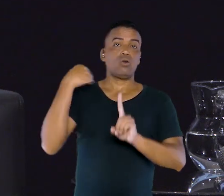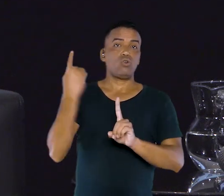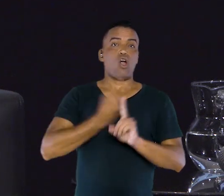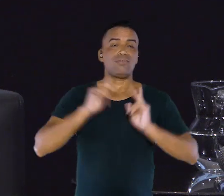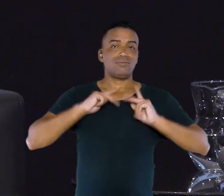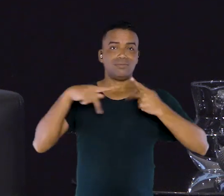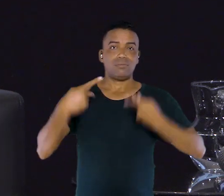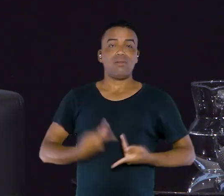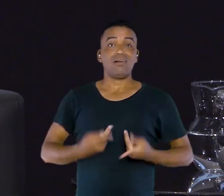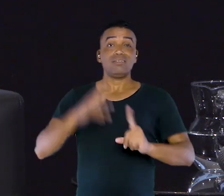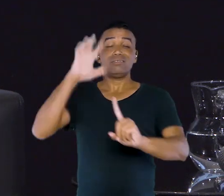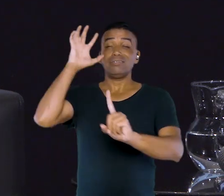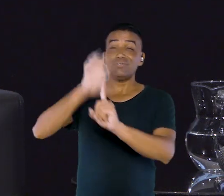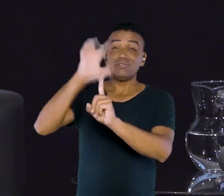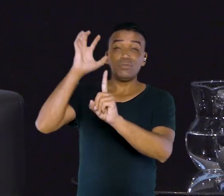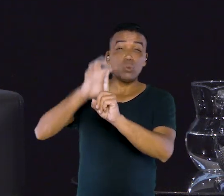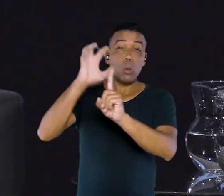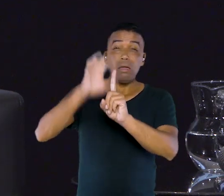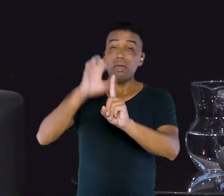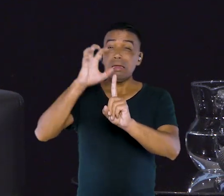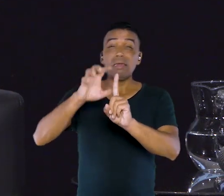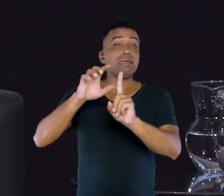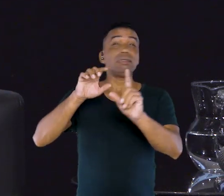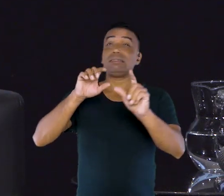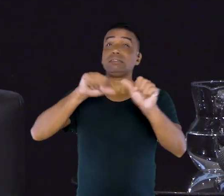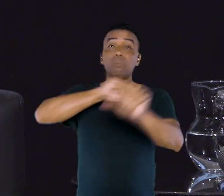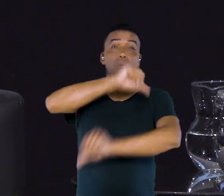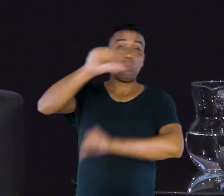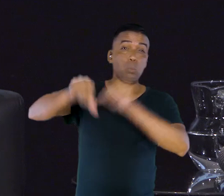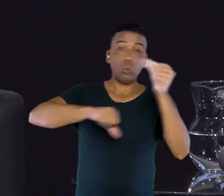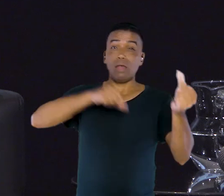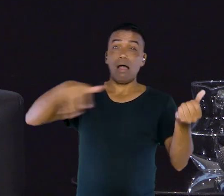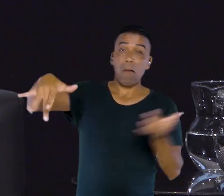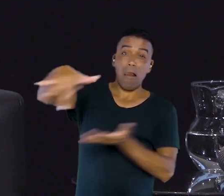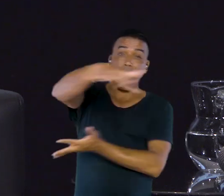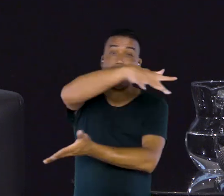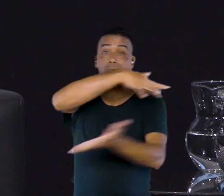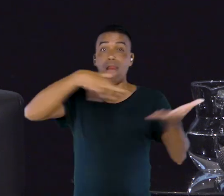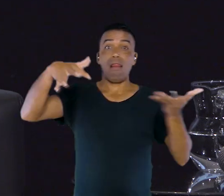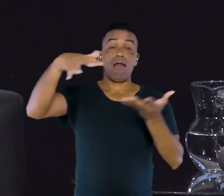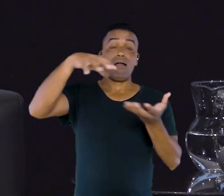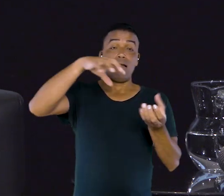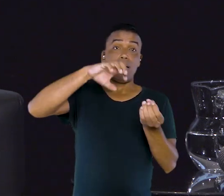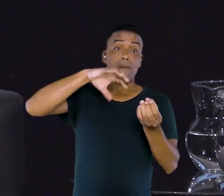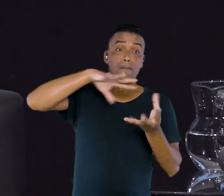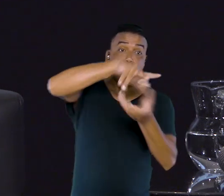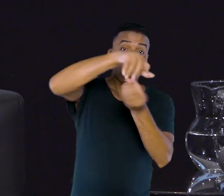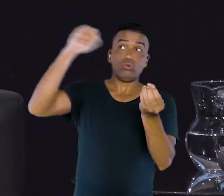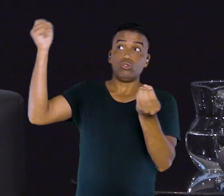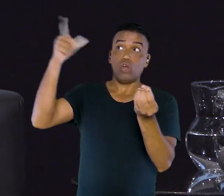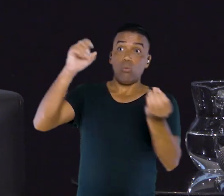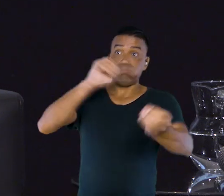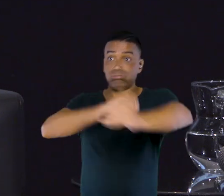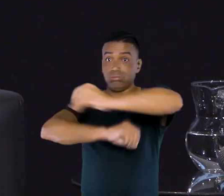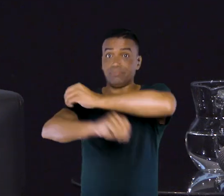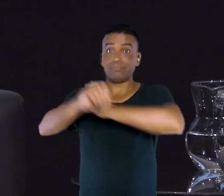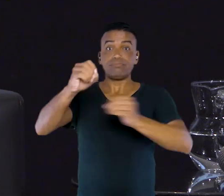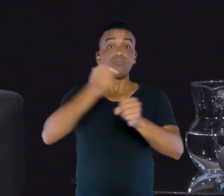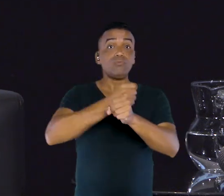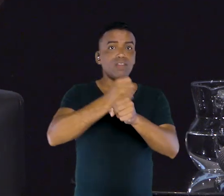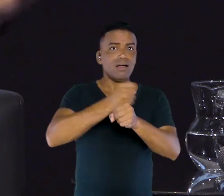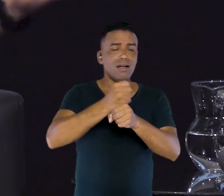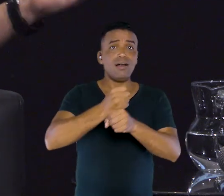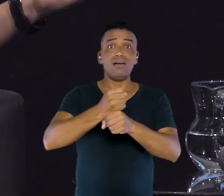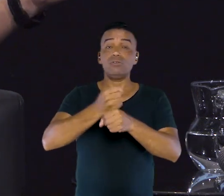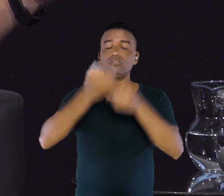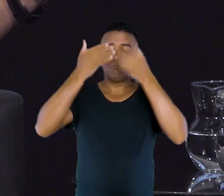está conseguindo exercer uma força que consegue interferir nos ciclos cósmicos. E isso, esse ano, é um ano de abrir os nossos olhos,